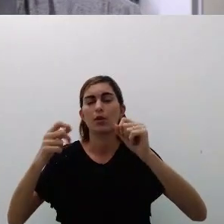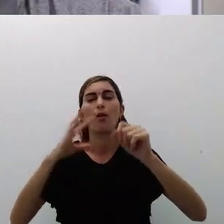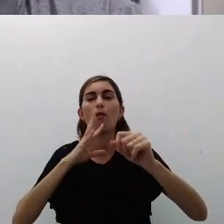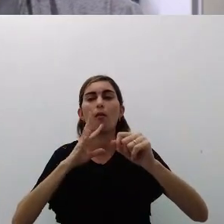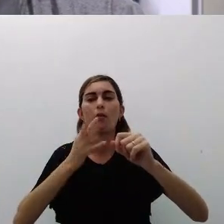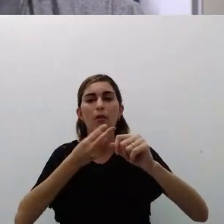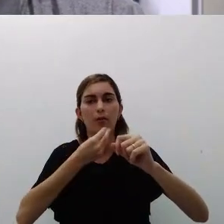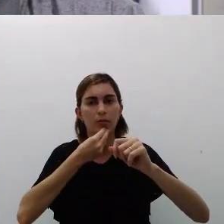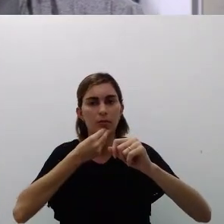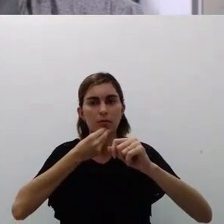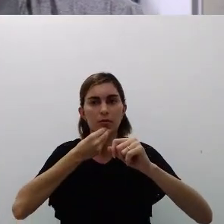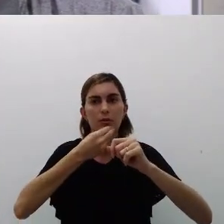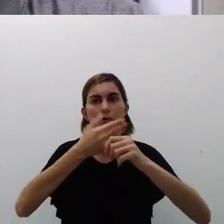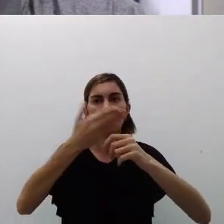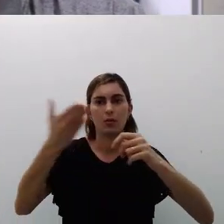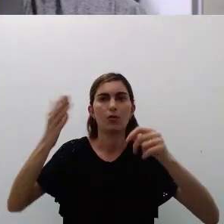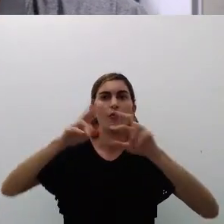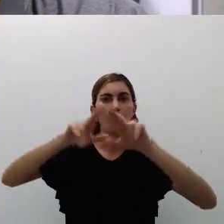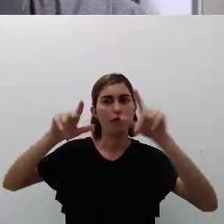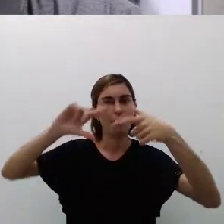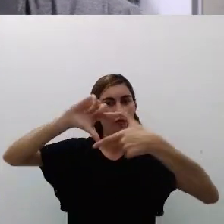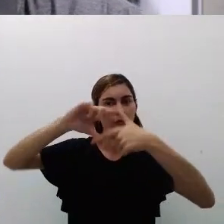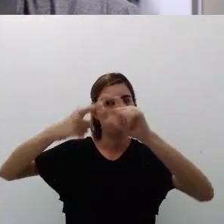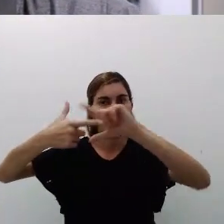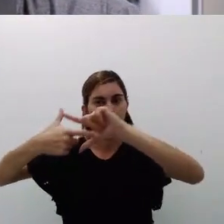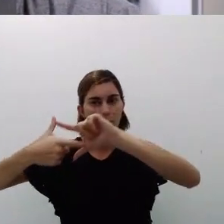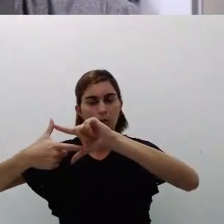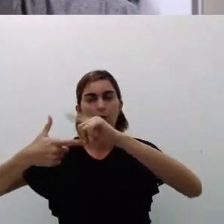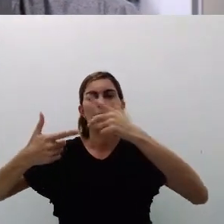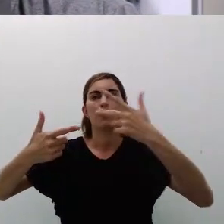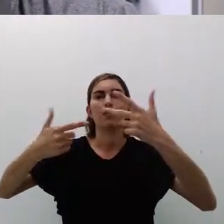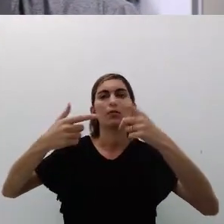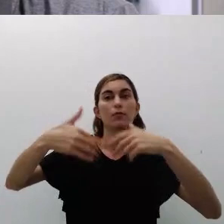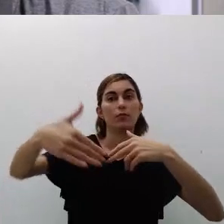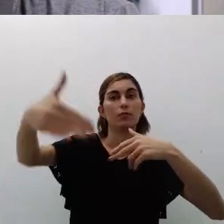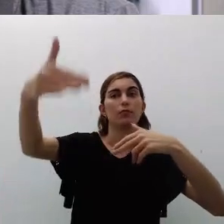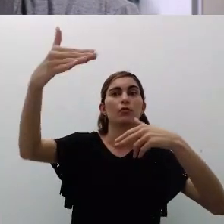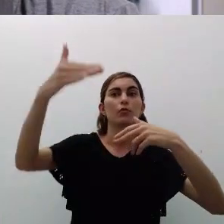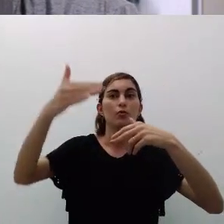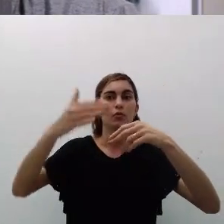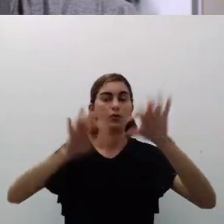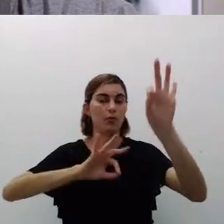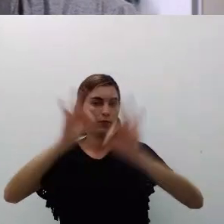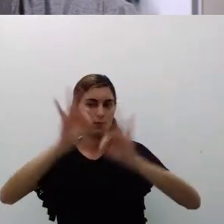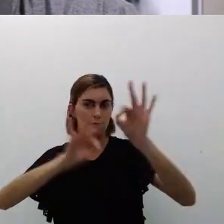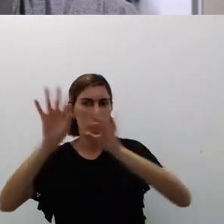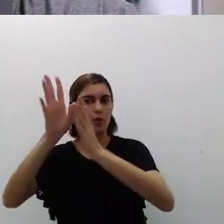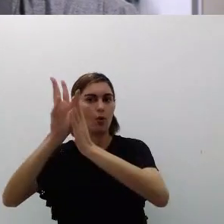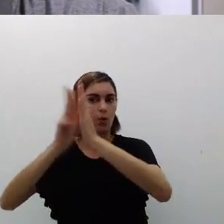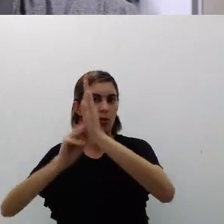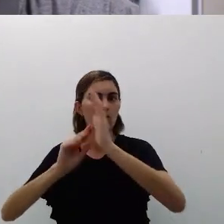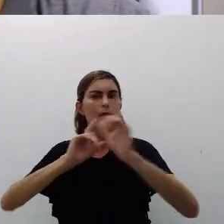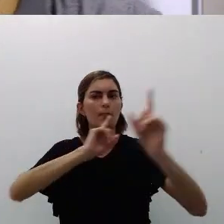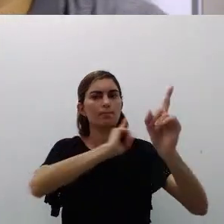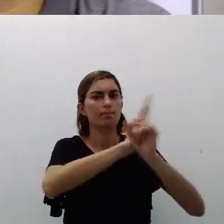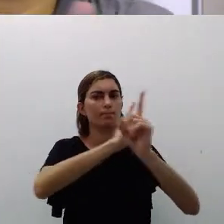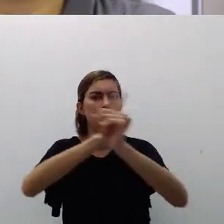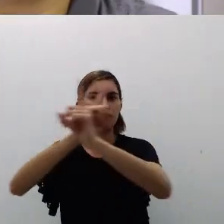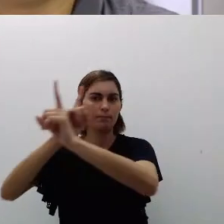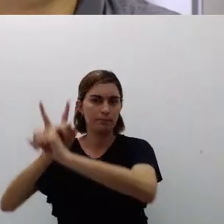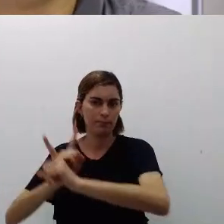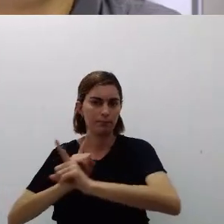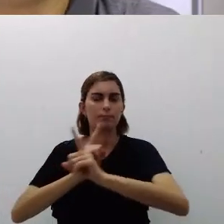formas, para que você, ao reproduzi-las, já identifique o básico. A gente viu